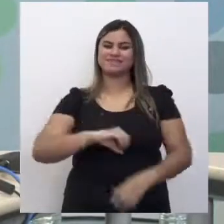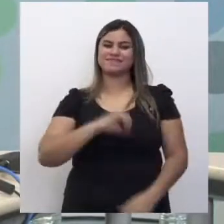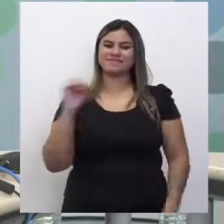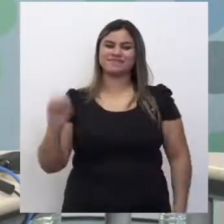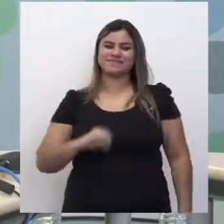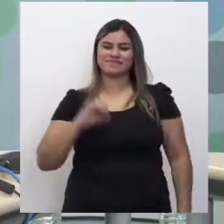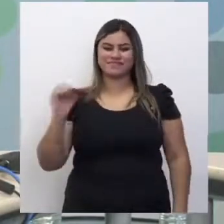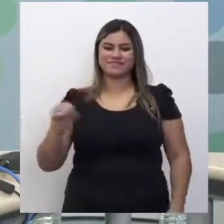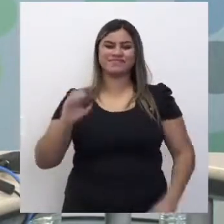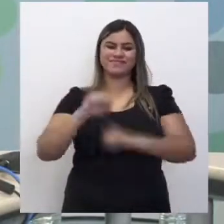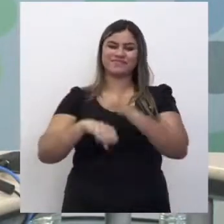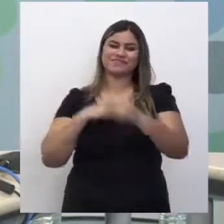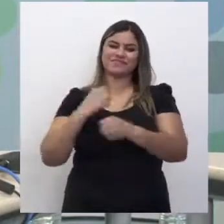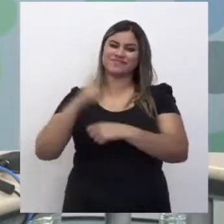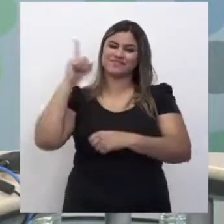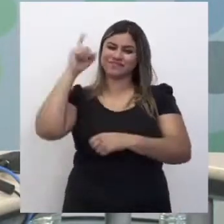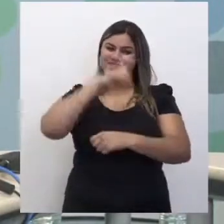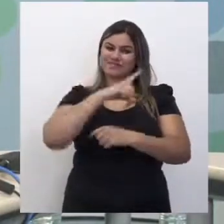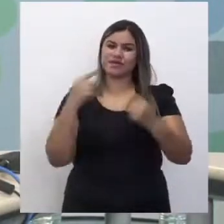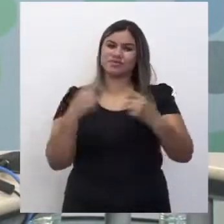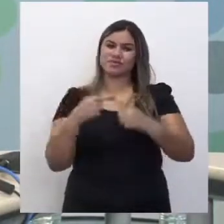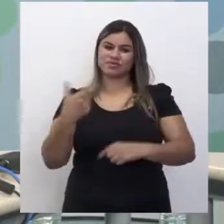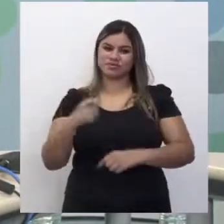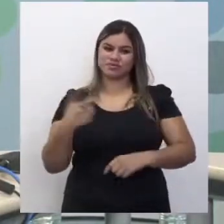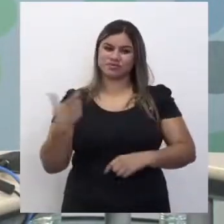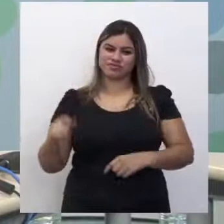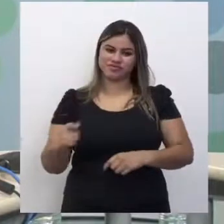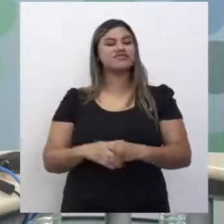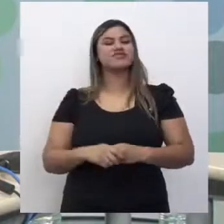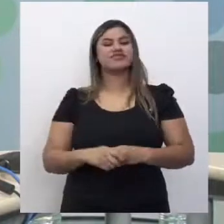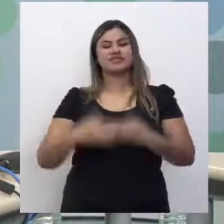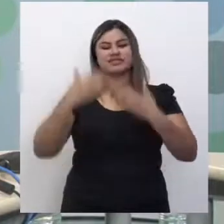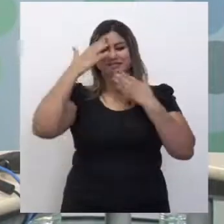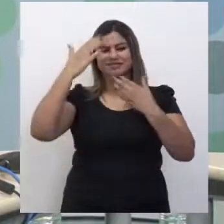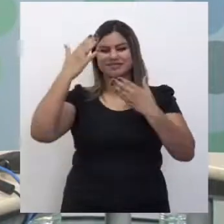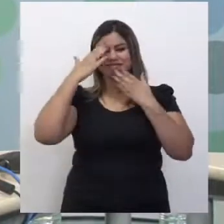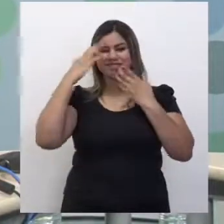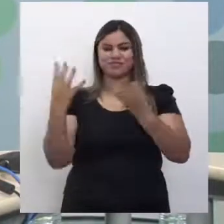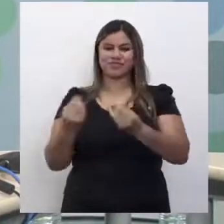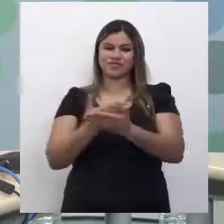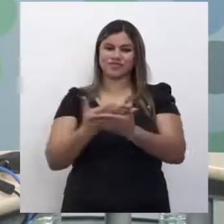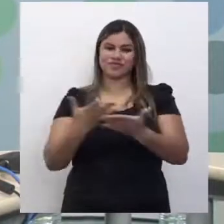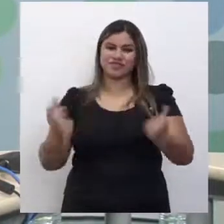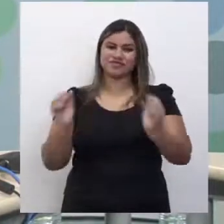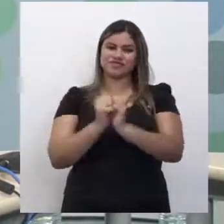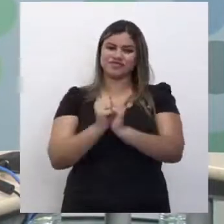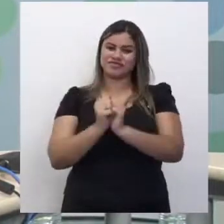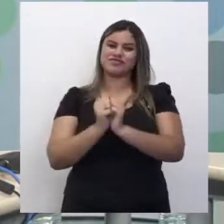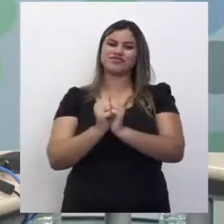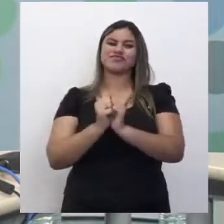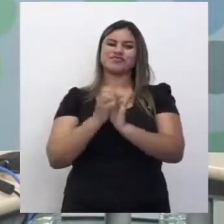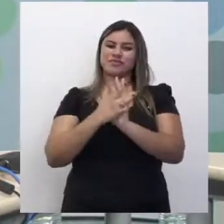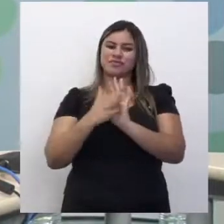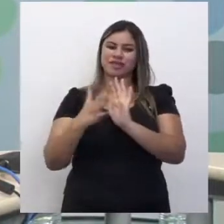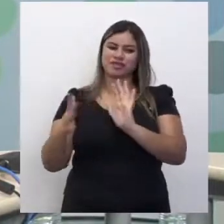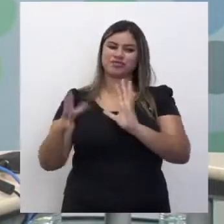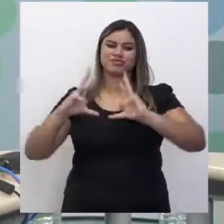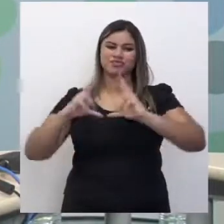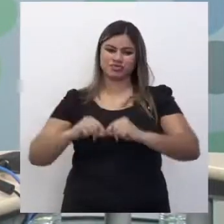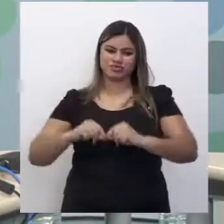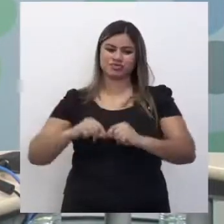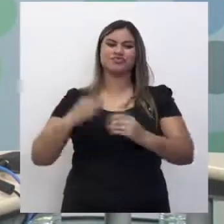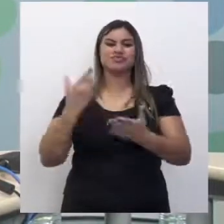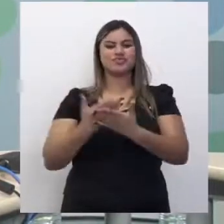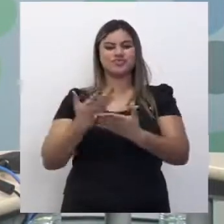Mídias, nesse ano tão desafiador que foi 2020. Então, eu agradeço demais a presença de todos vocês nesse tempo todo, na aula de